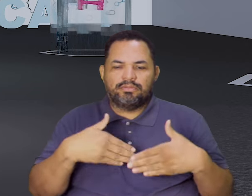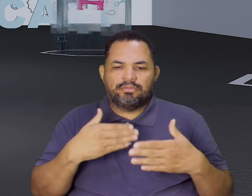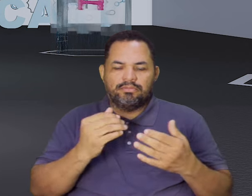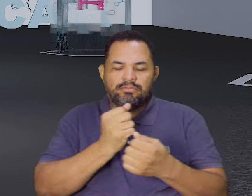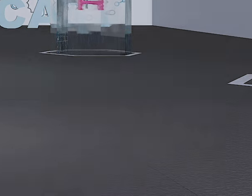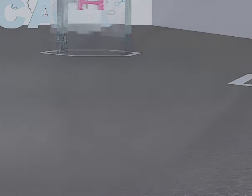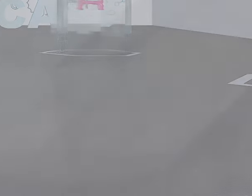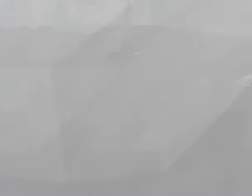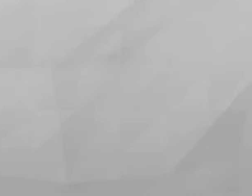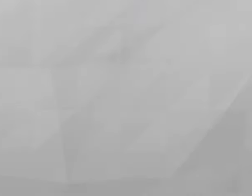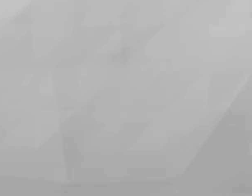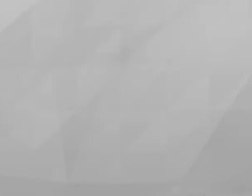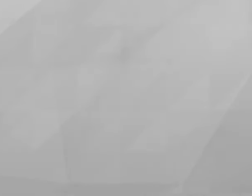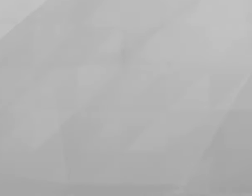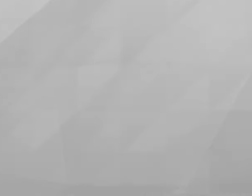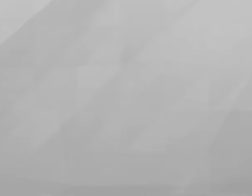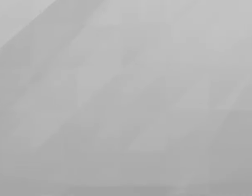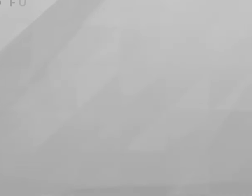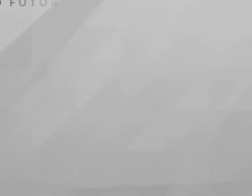abraço